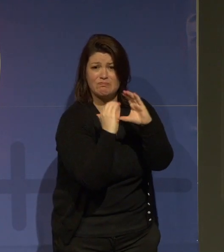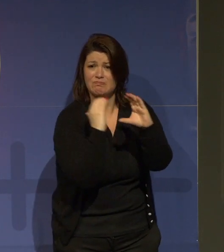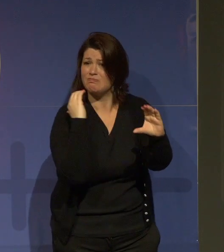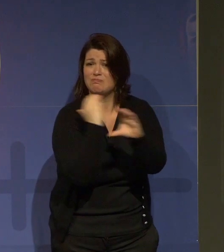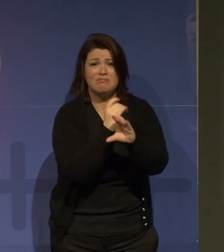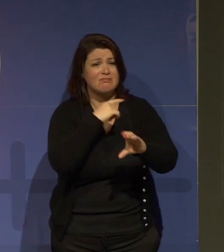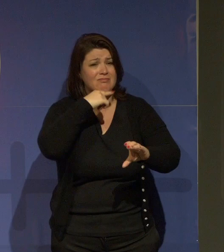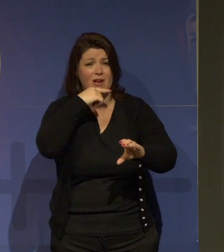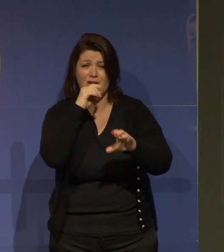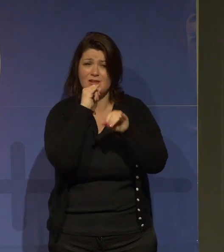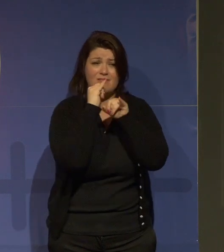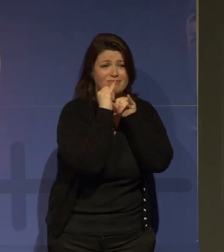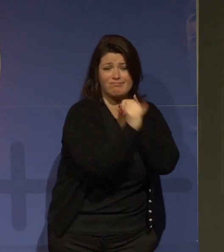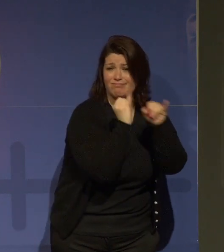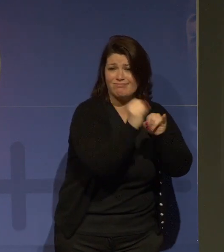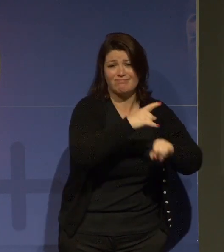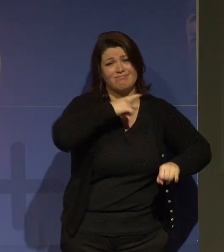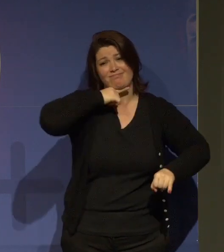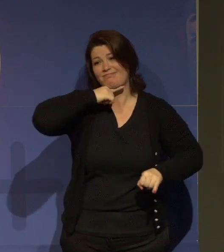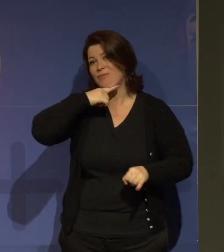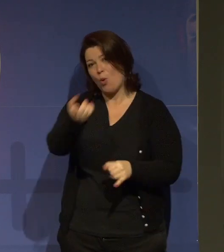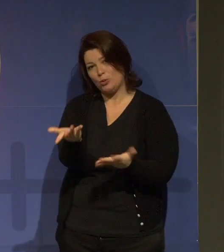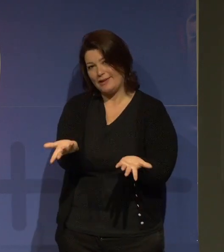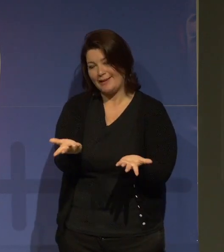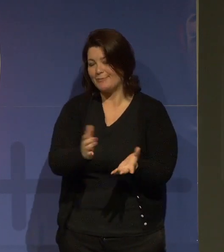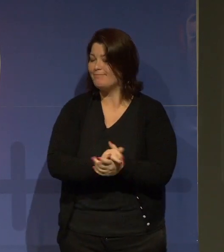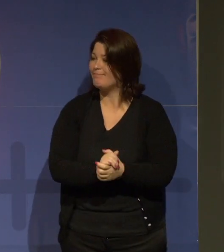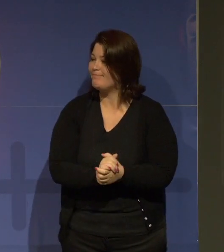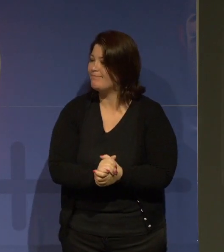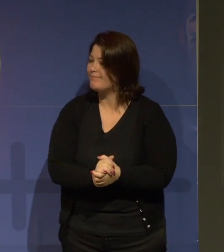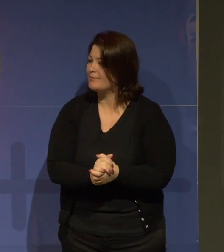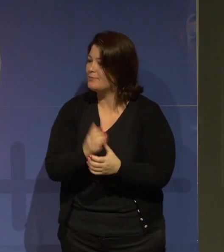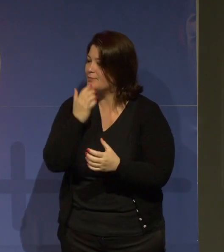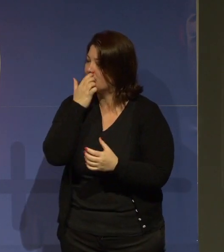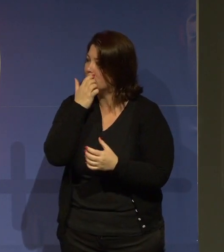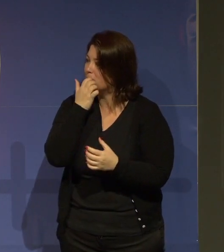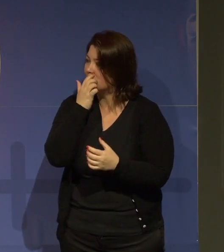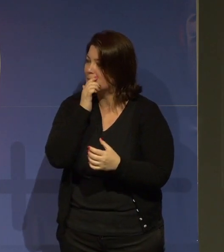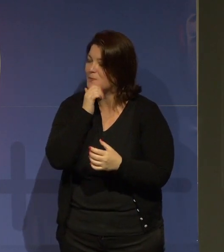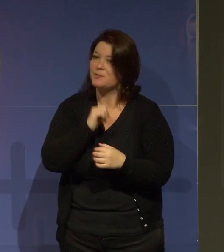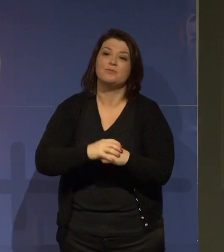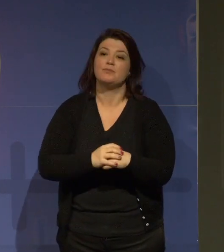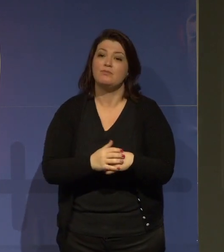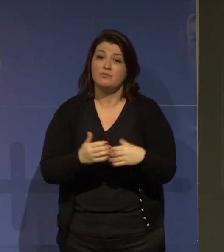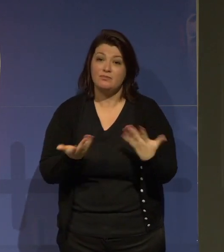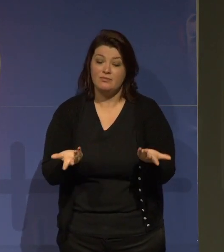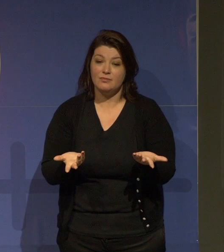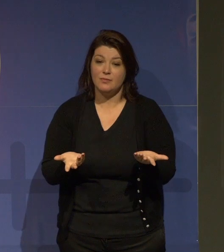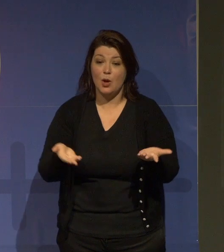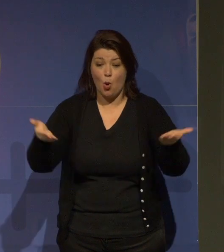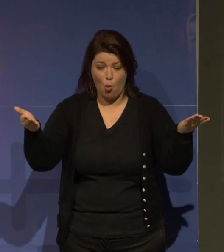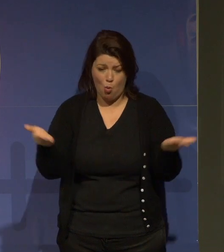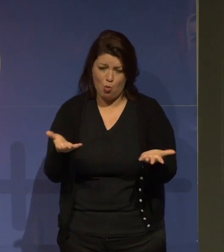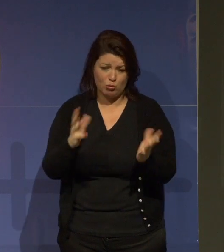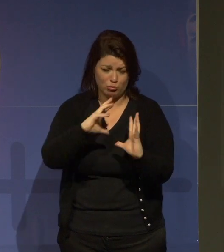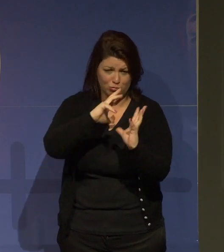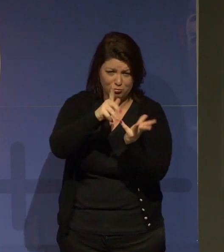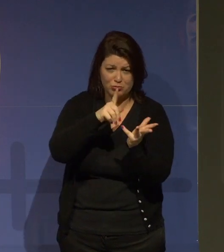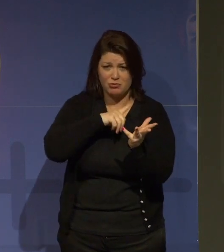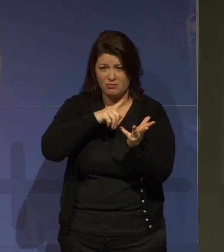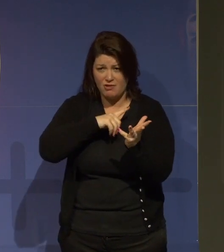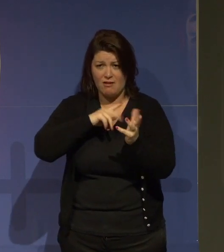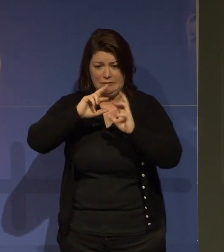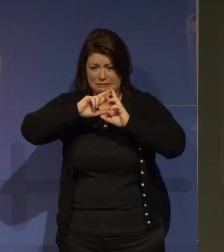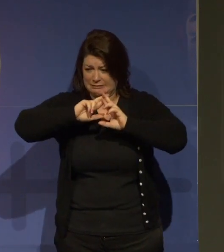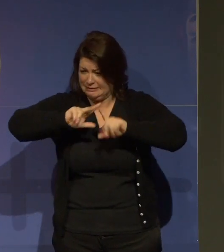desse público. Então, hoje, né, num mundo cada vez mais diverso,